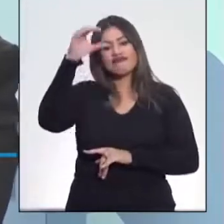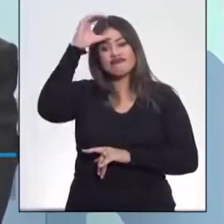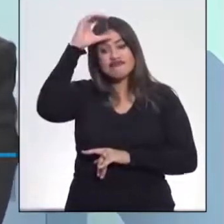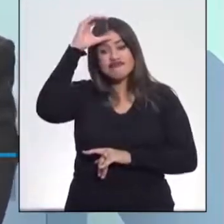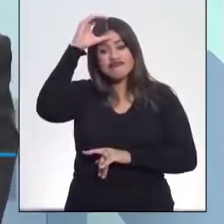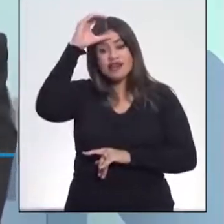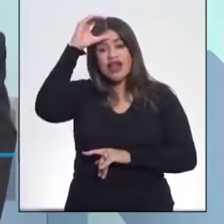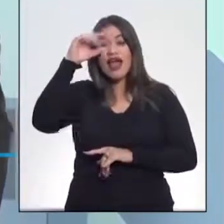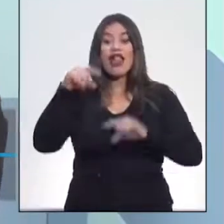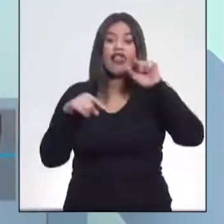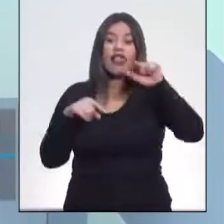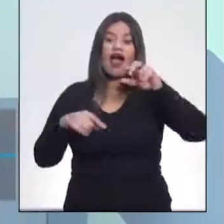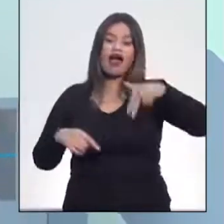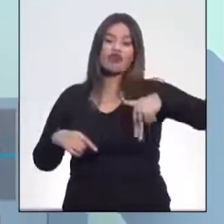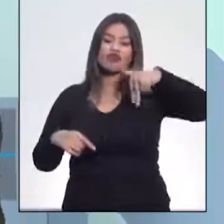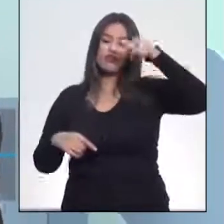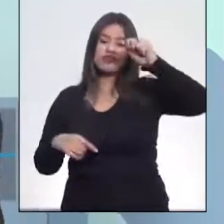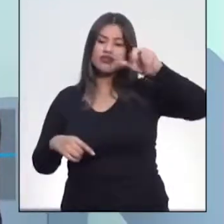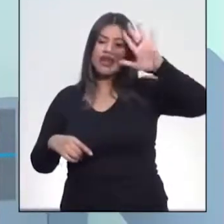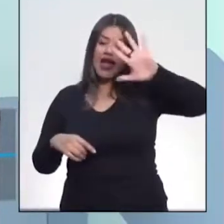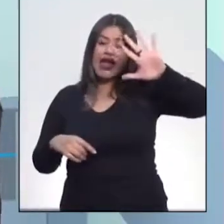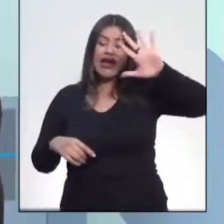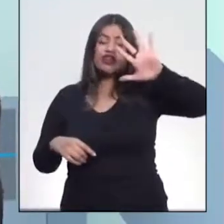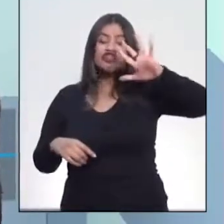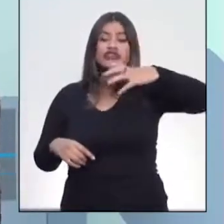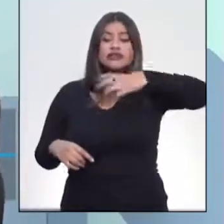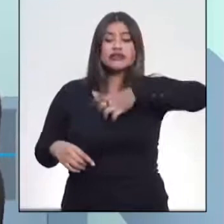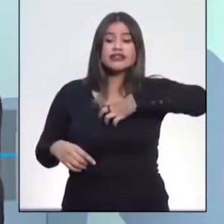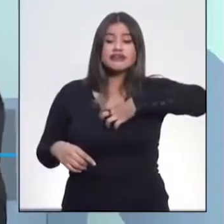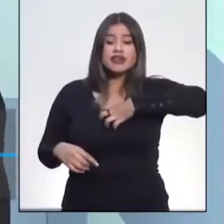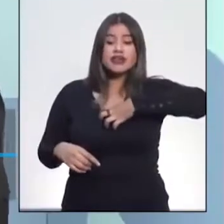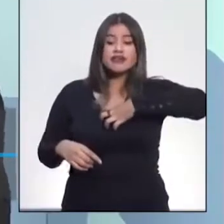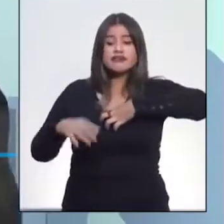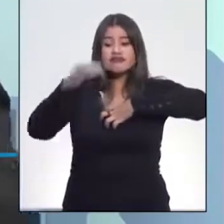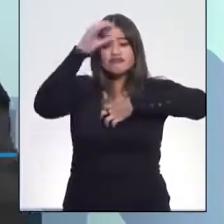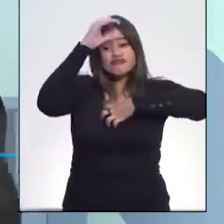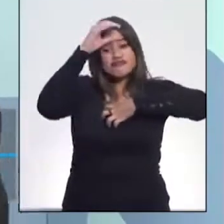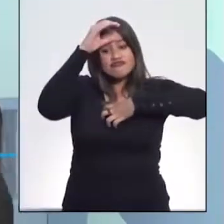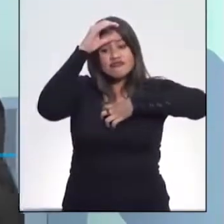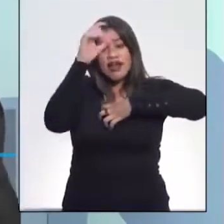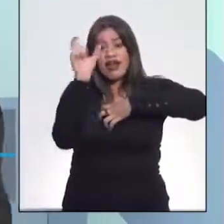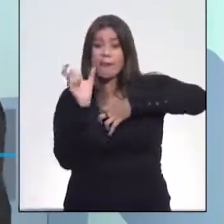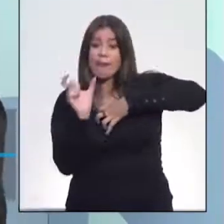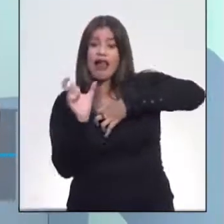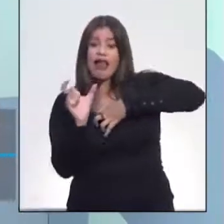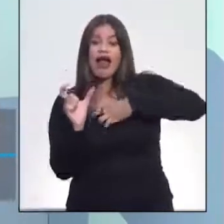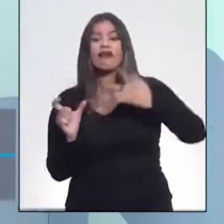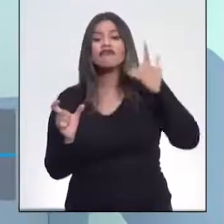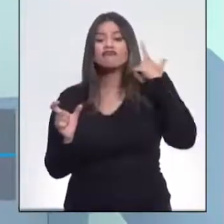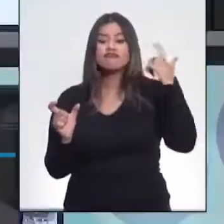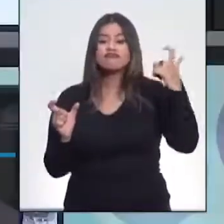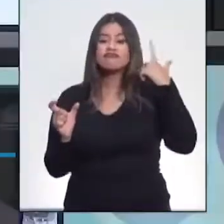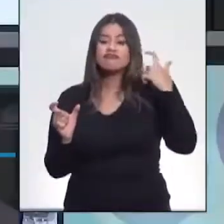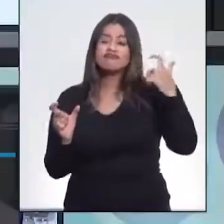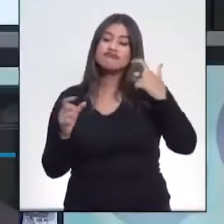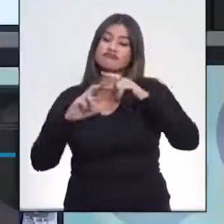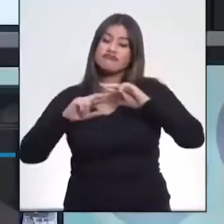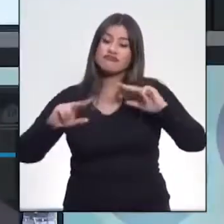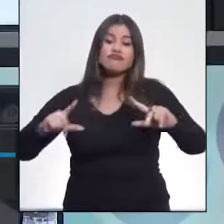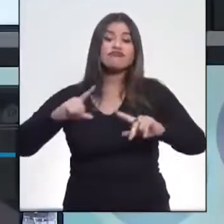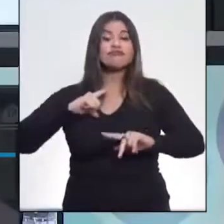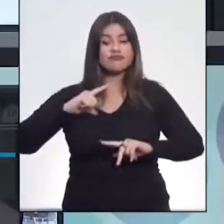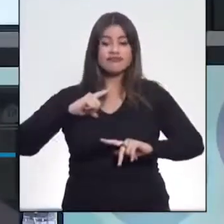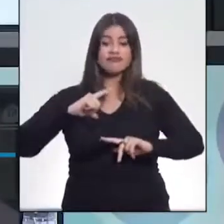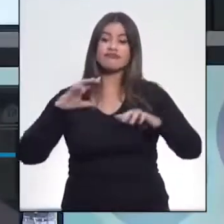Iaiá aí então cada existe não é o mesmo idioma mas com as suas particularidades regionais acontecia na Grécia